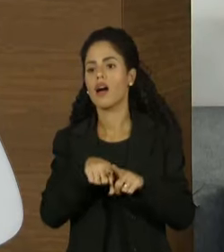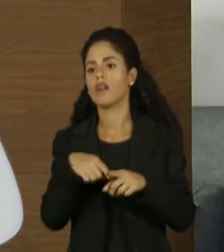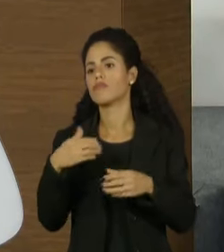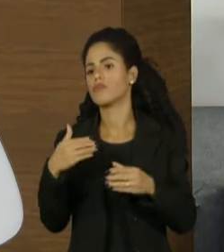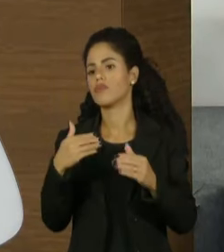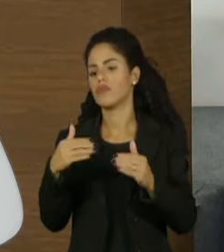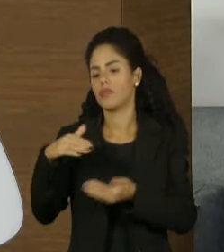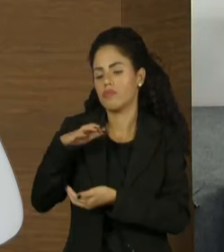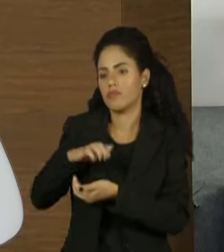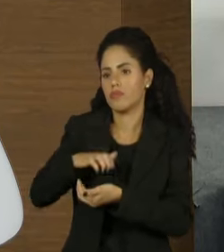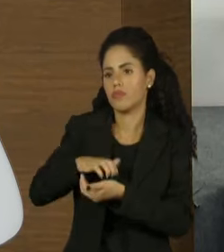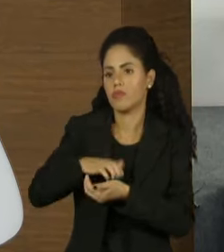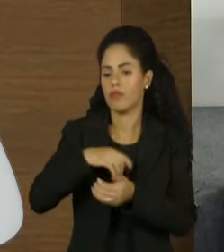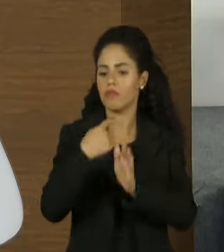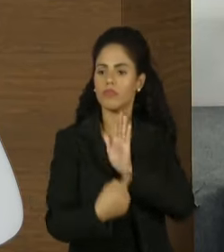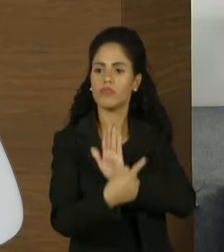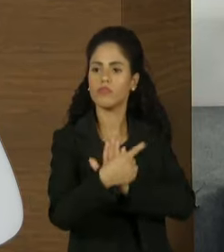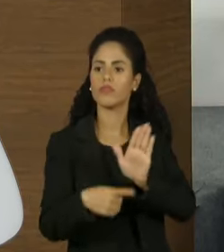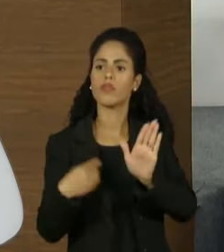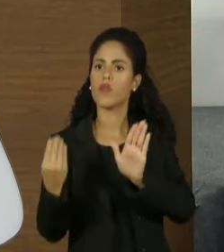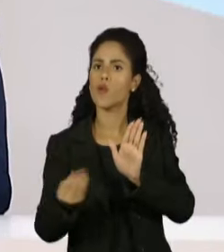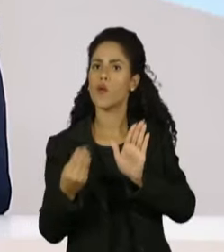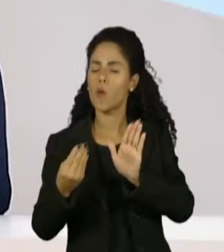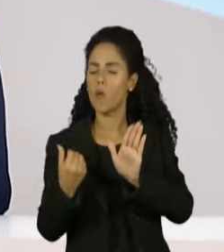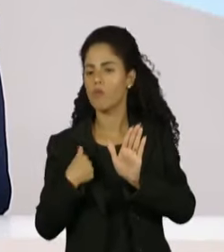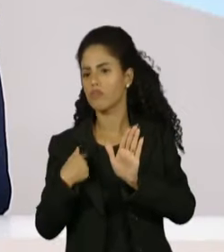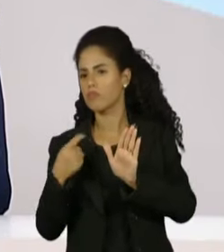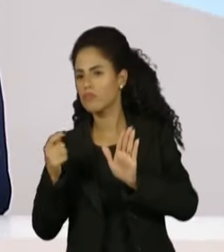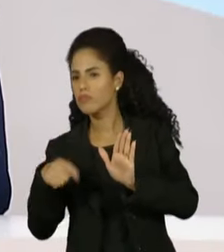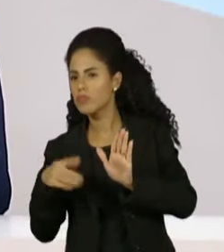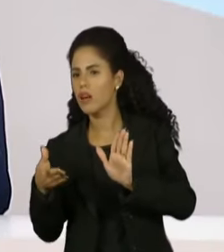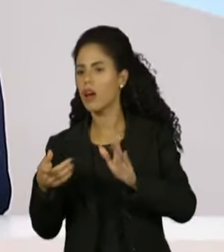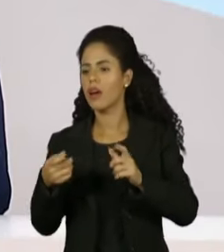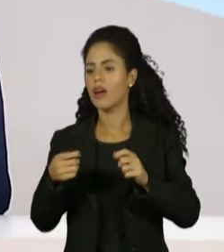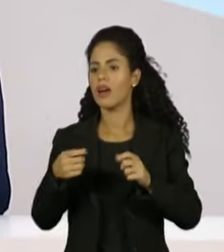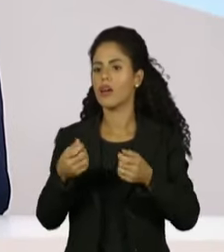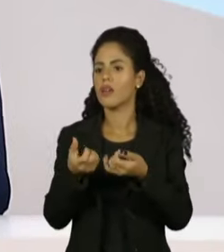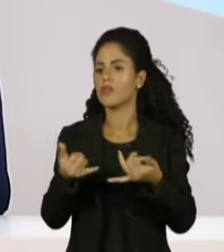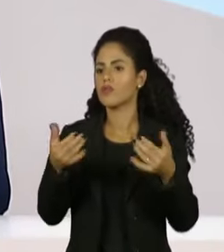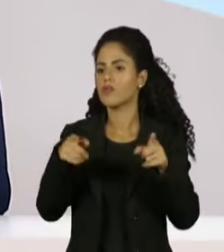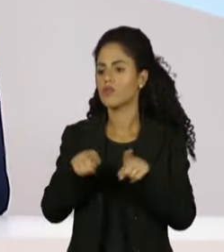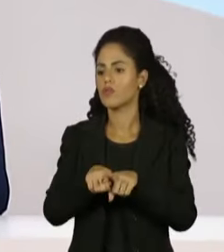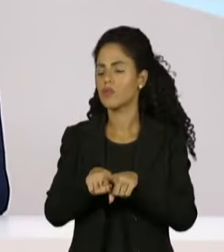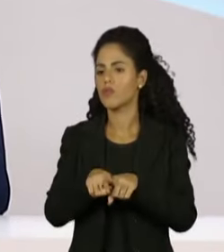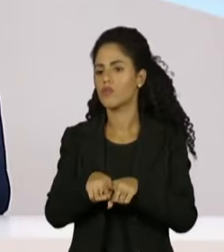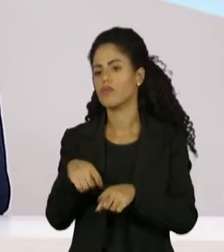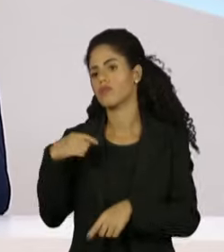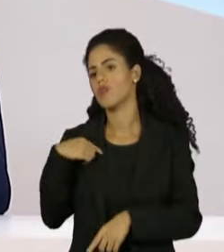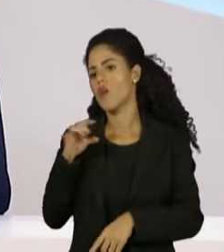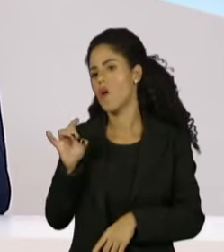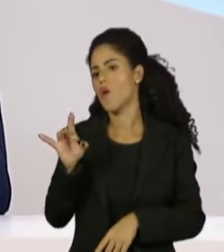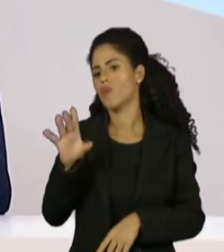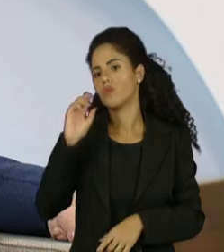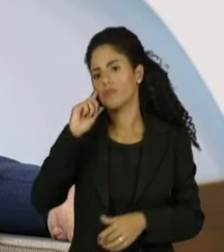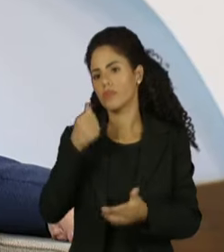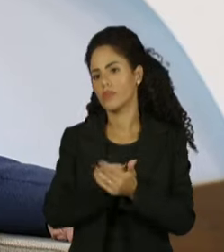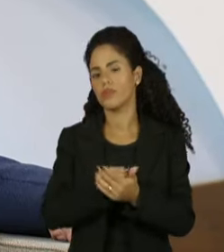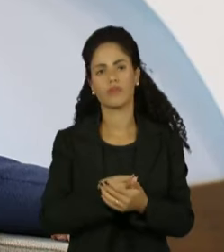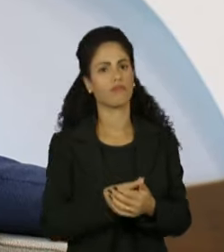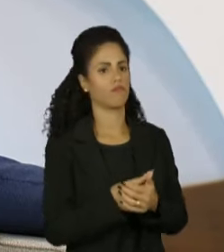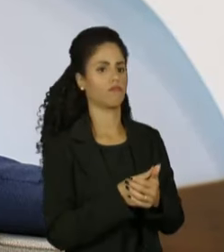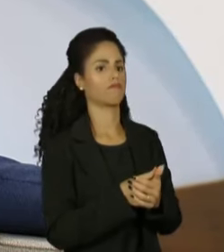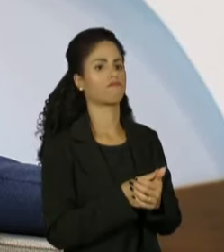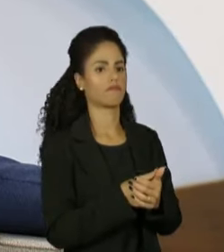fez, seria derrubando decisões. E aí eu pergunto, passaria também a possibilidade de derrubada de condenações ou apenas as decisões normativas? Não,